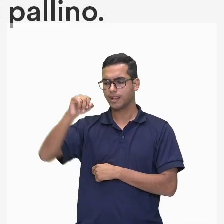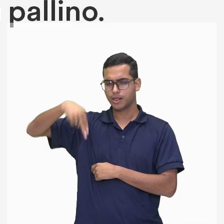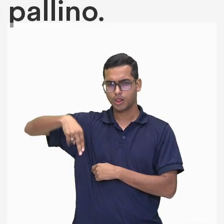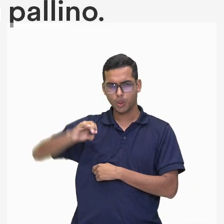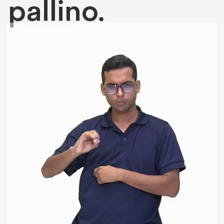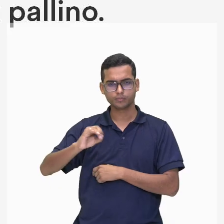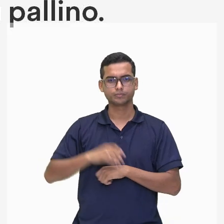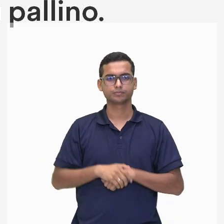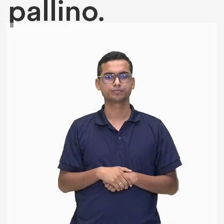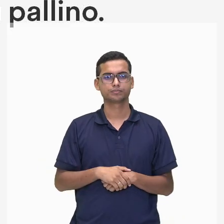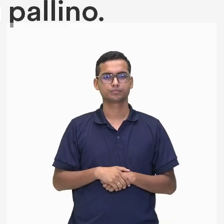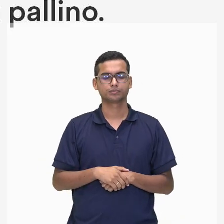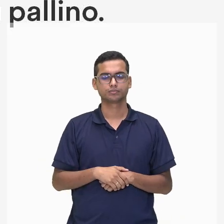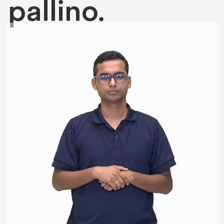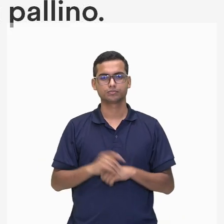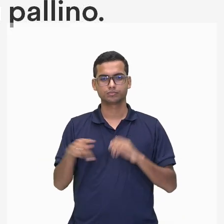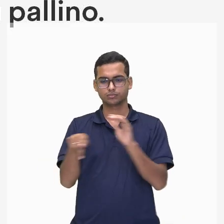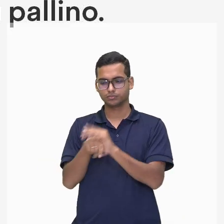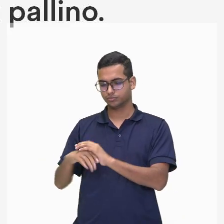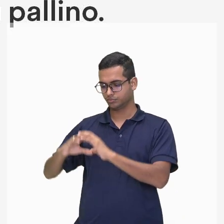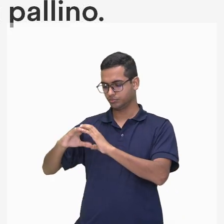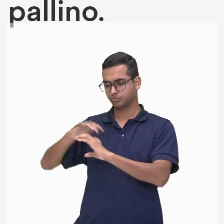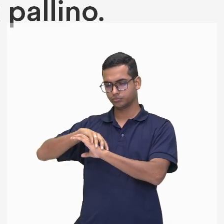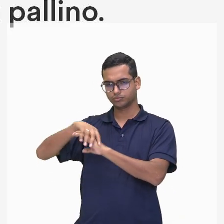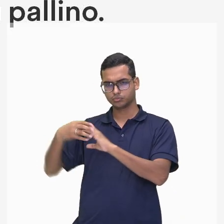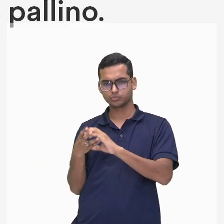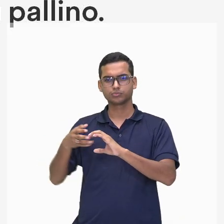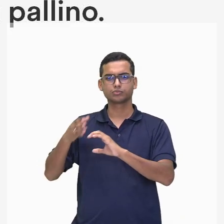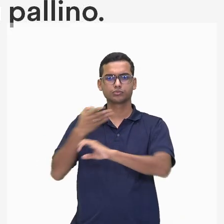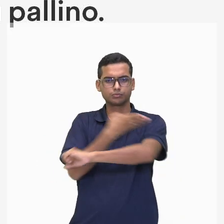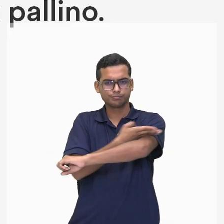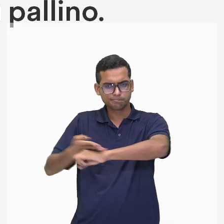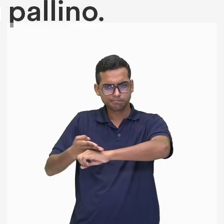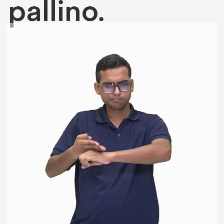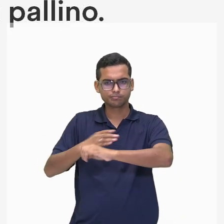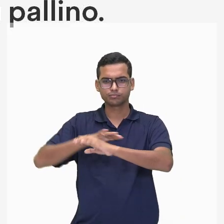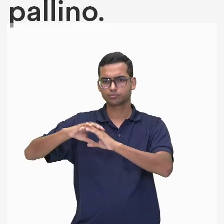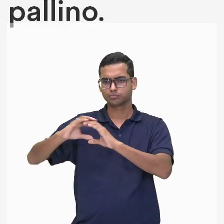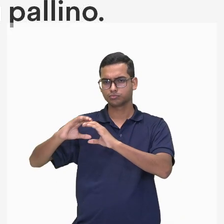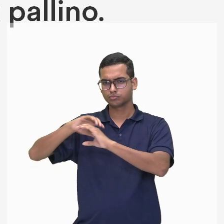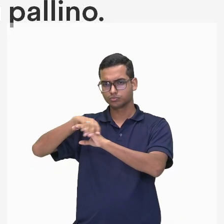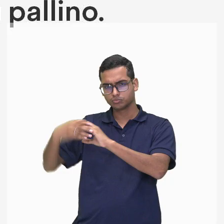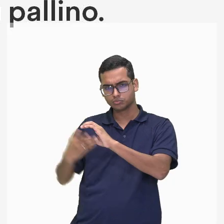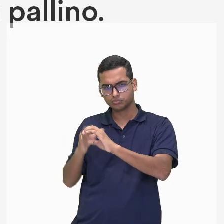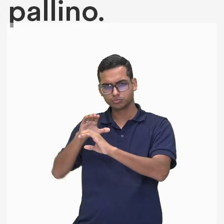Então a bola-alvo, que é uma bola branca, é o bolim.